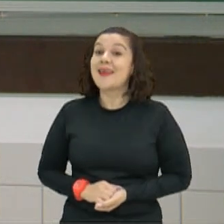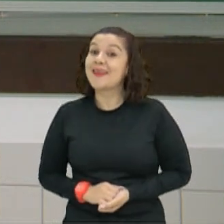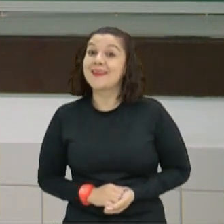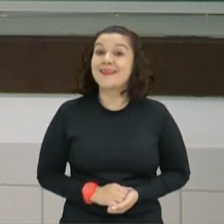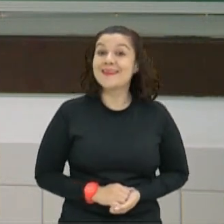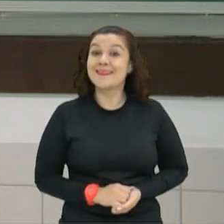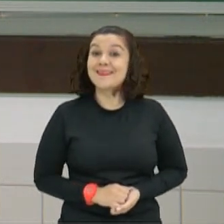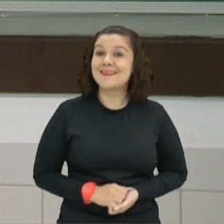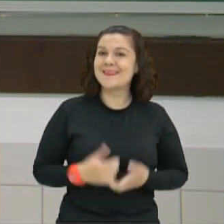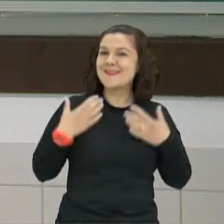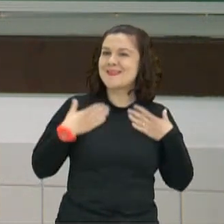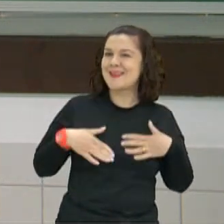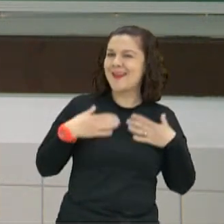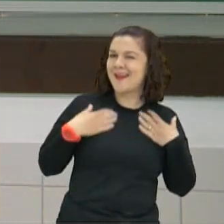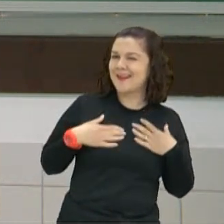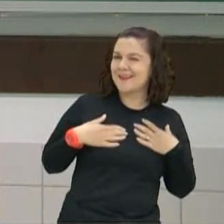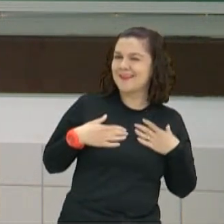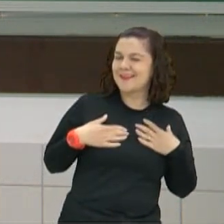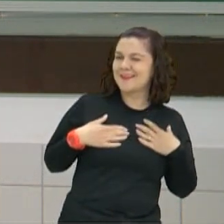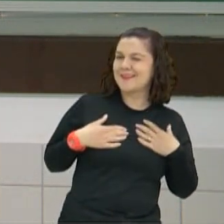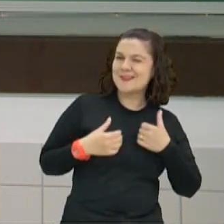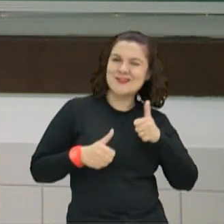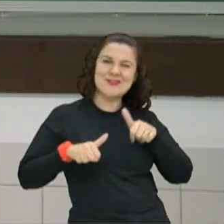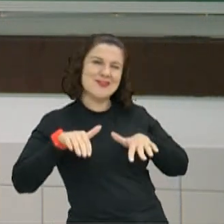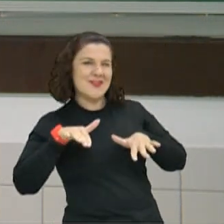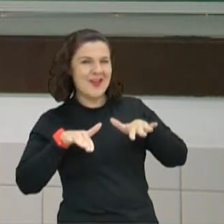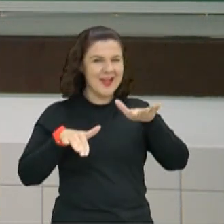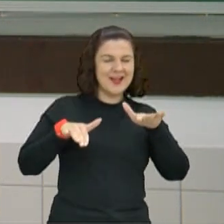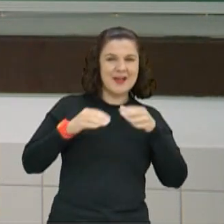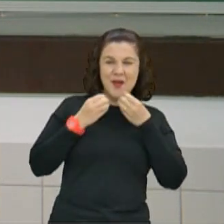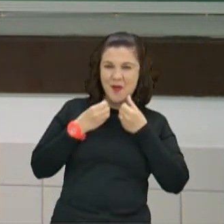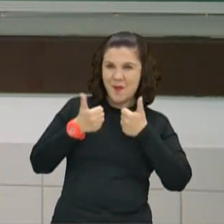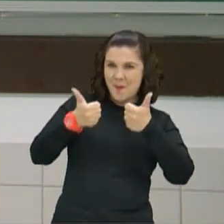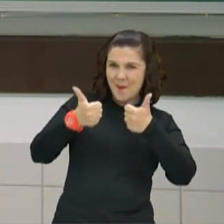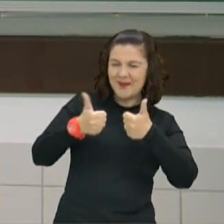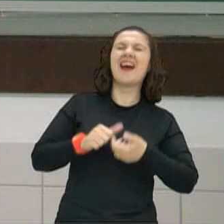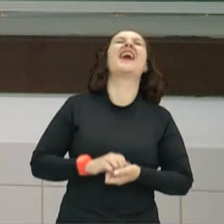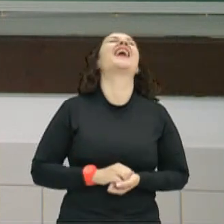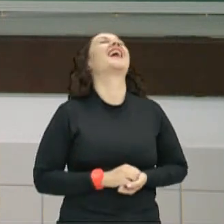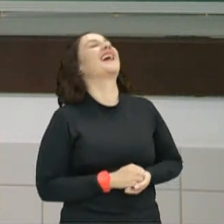E aí, galerinha, tranquilo? Suave na nave? Tudo de bom?